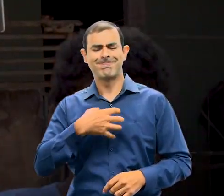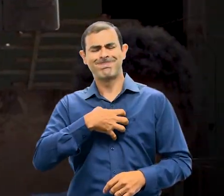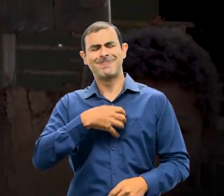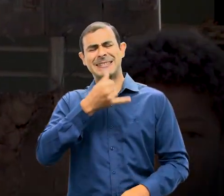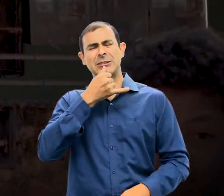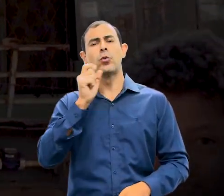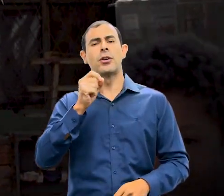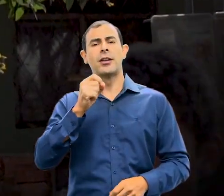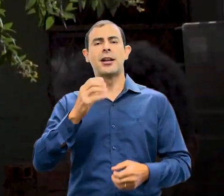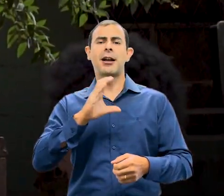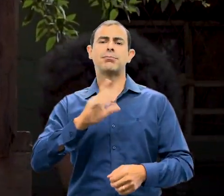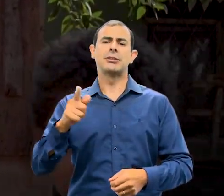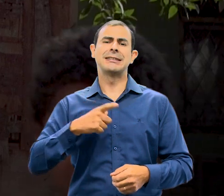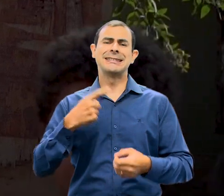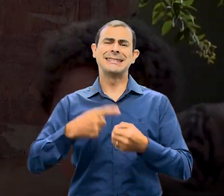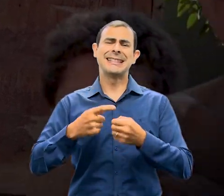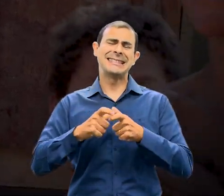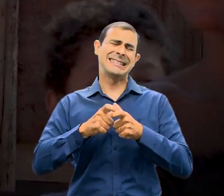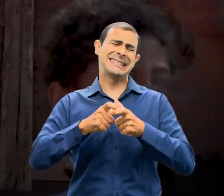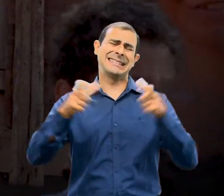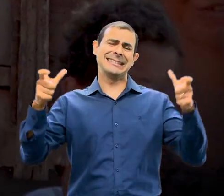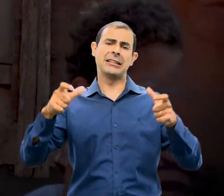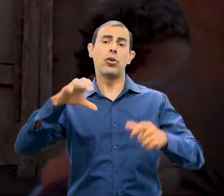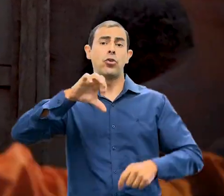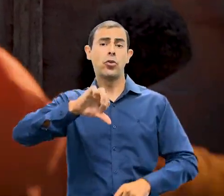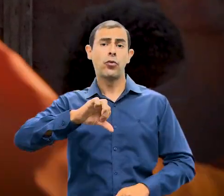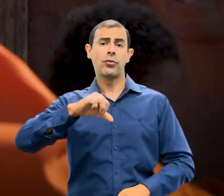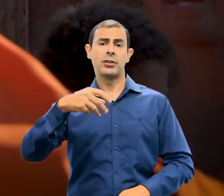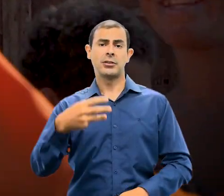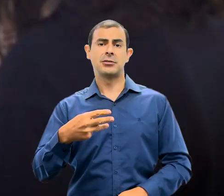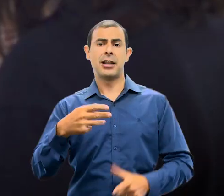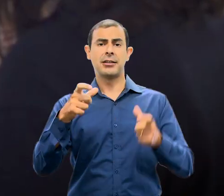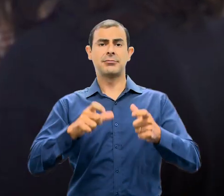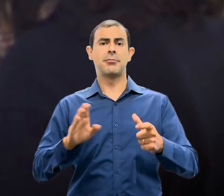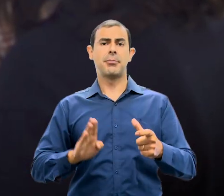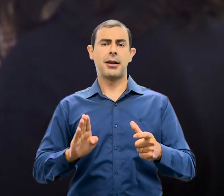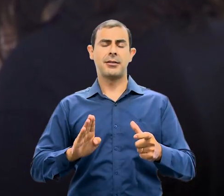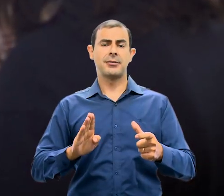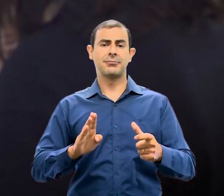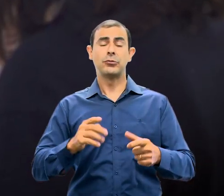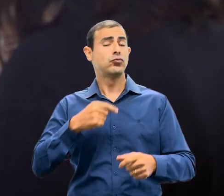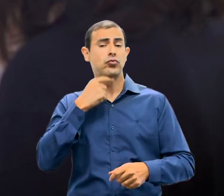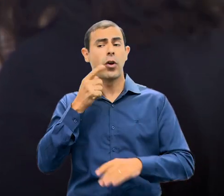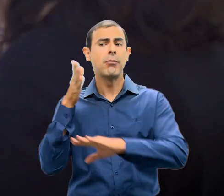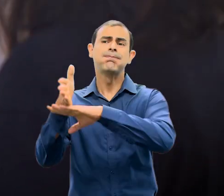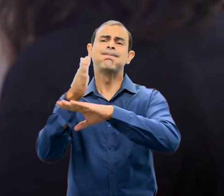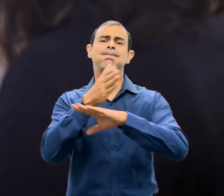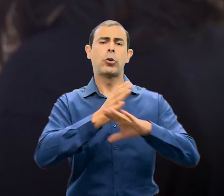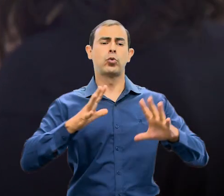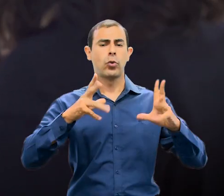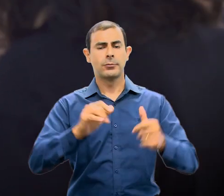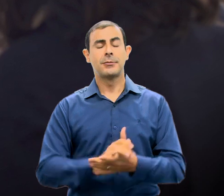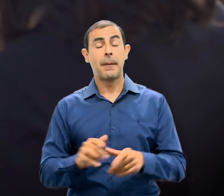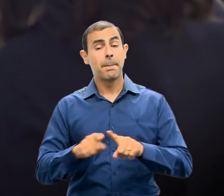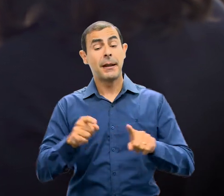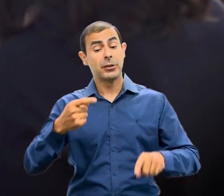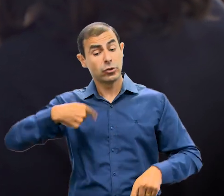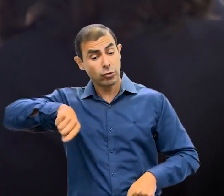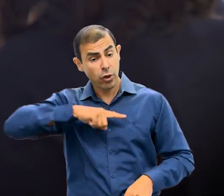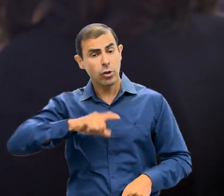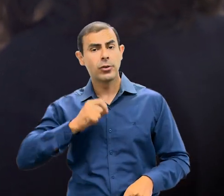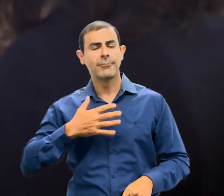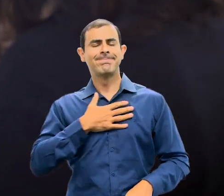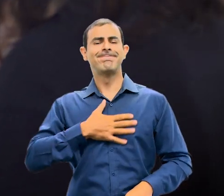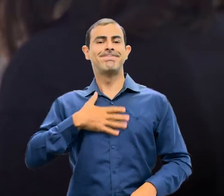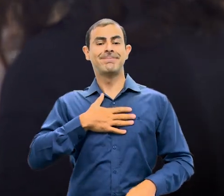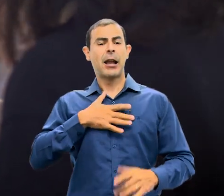tristeza nossa, Campo Grande é uma cidade muito grande, tem 93 bairros. A gente não consegue atender a todo mundo. Mas para nós é um prazer poder